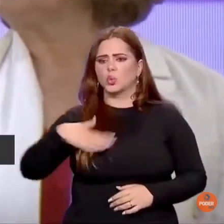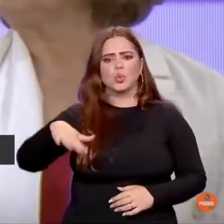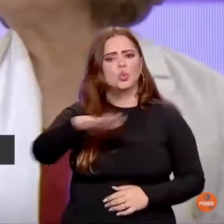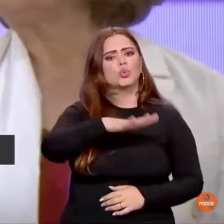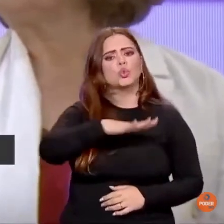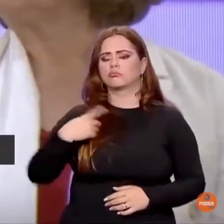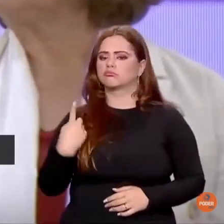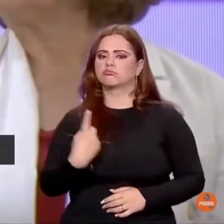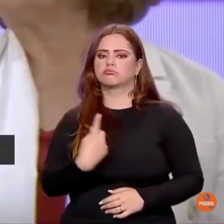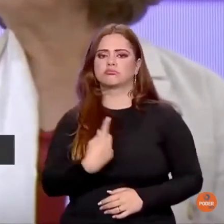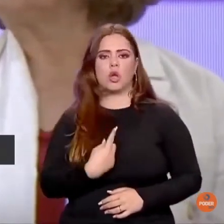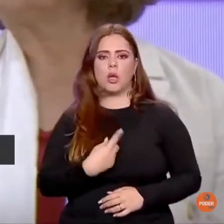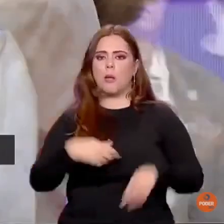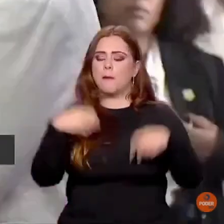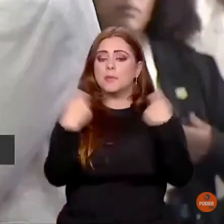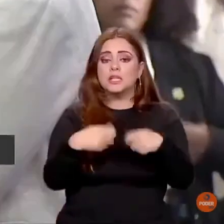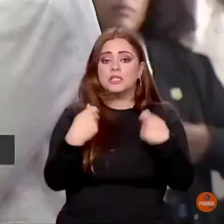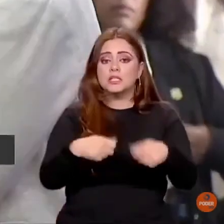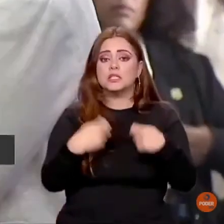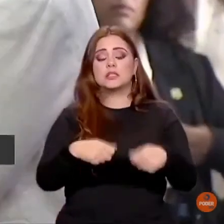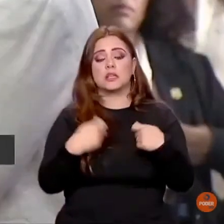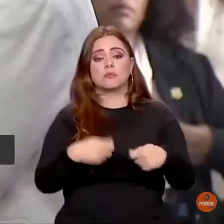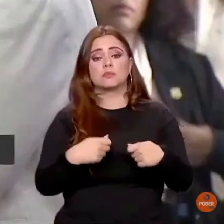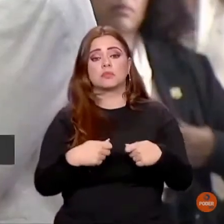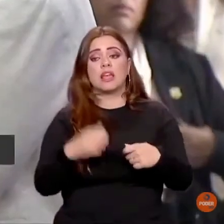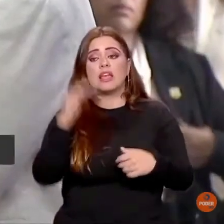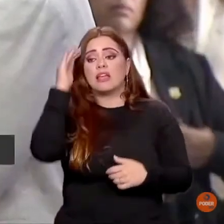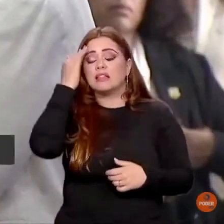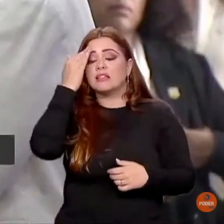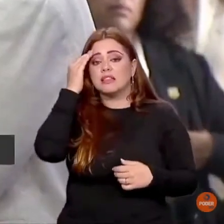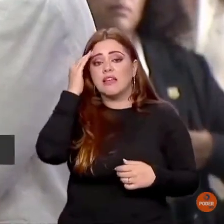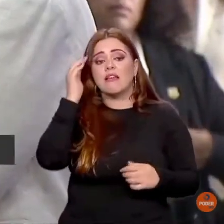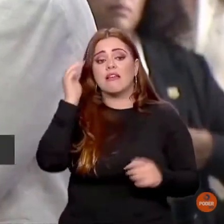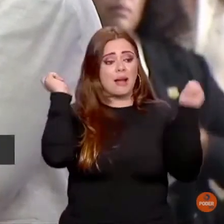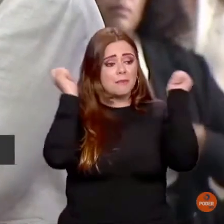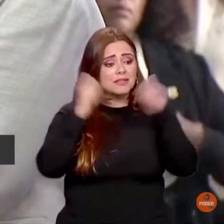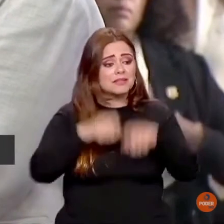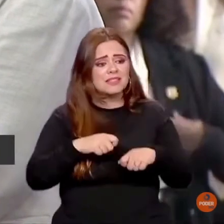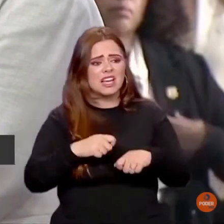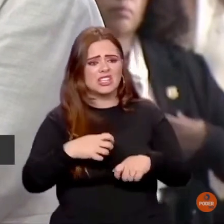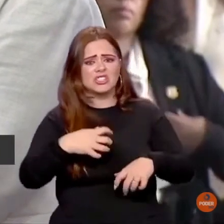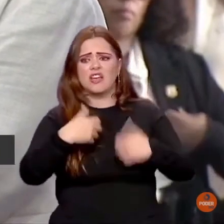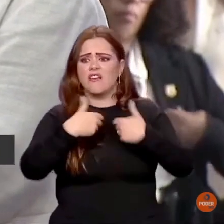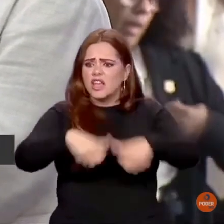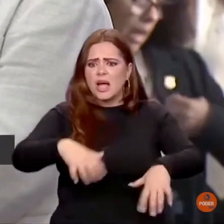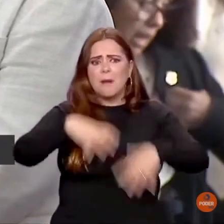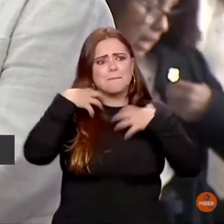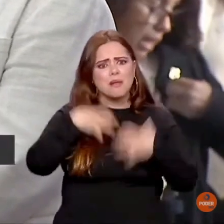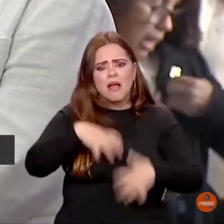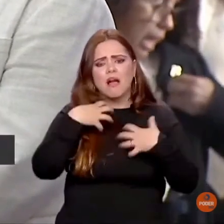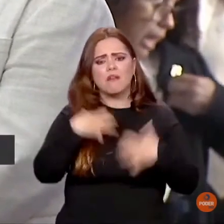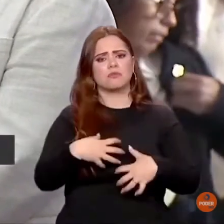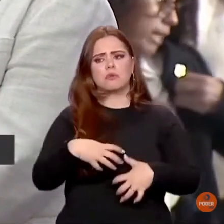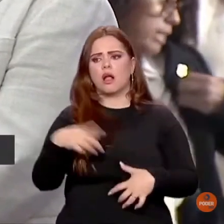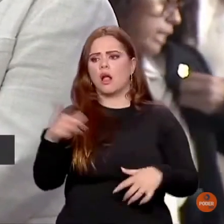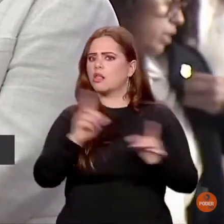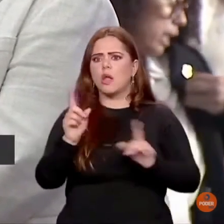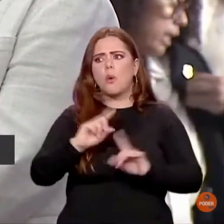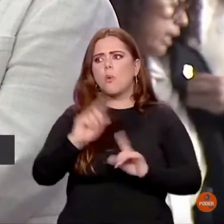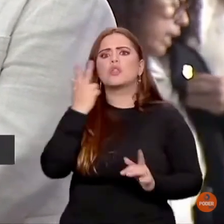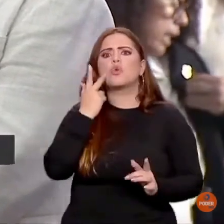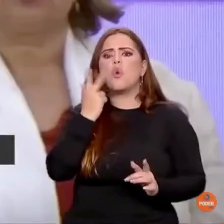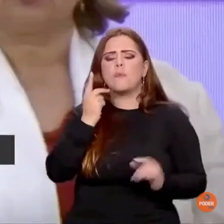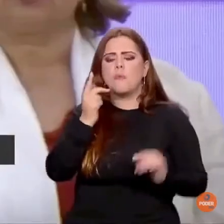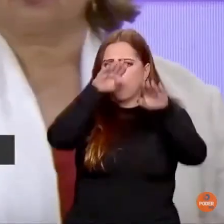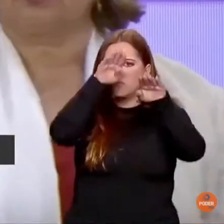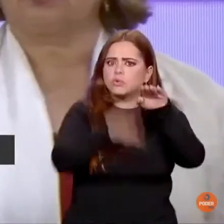nós, precisamos adquirir a capacidade de nos indignarmos. Não é normal a desigualdade